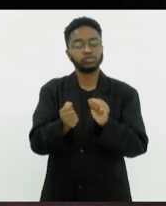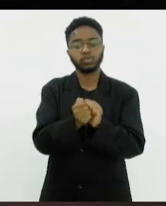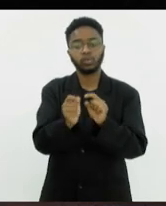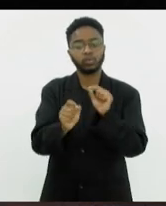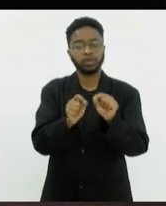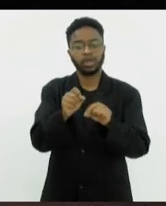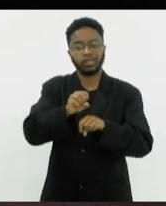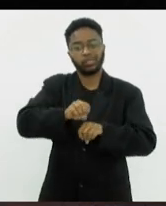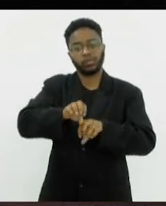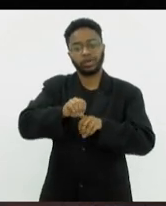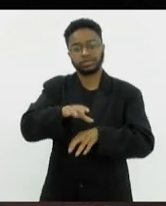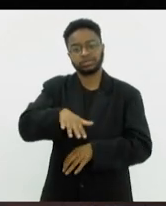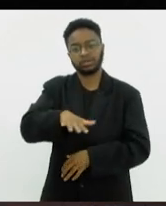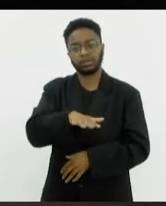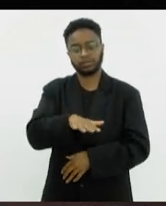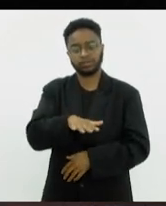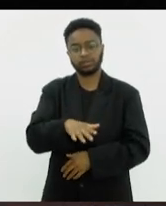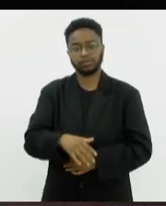própria educação.